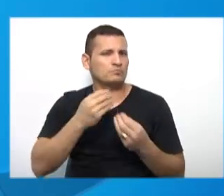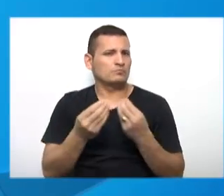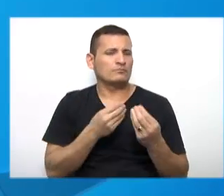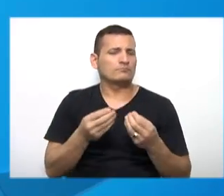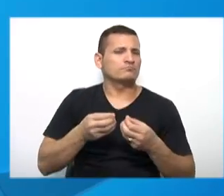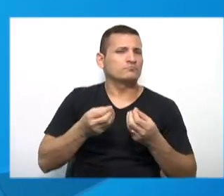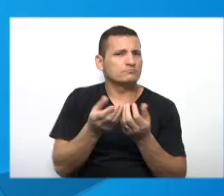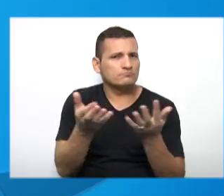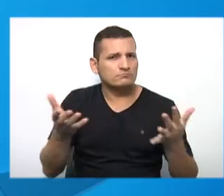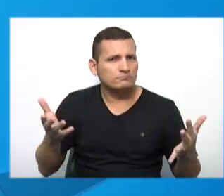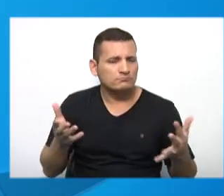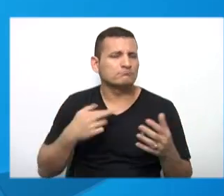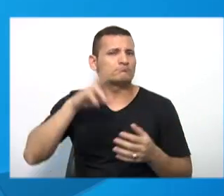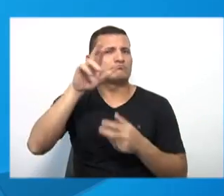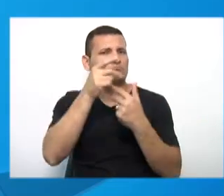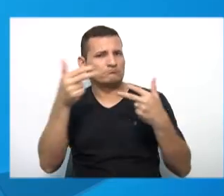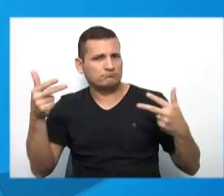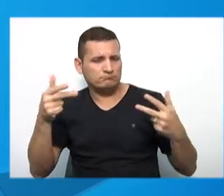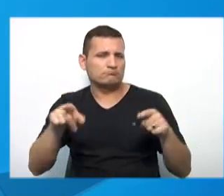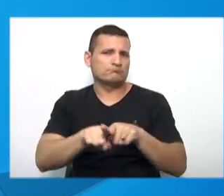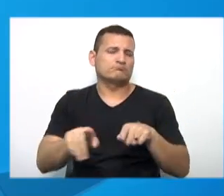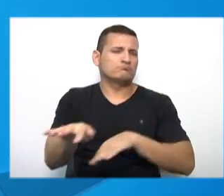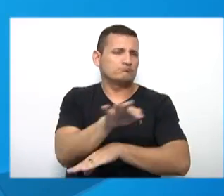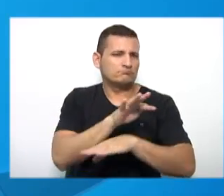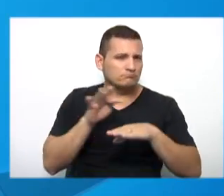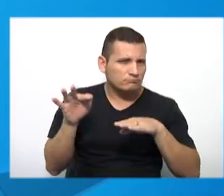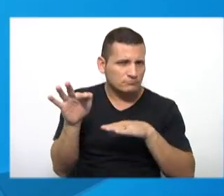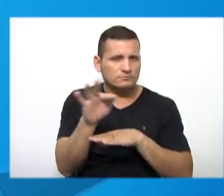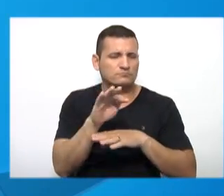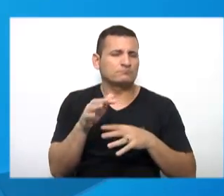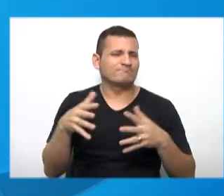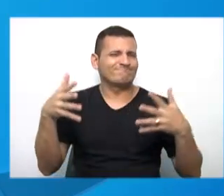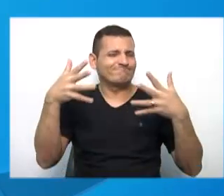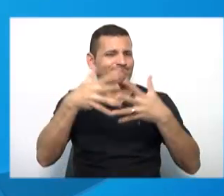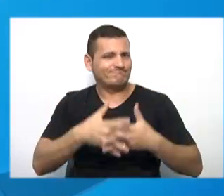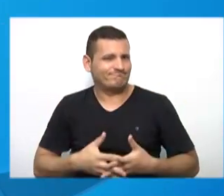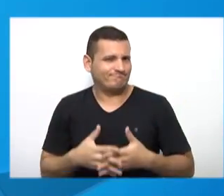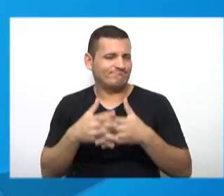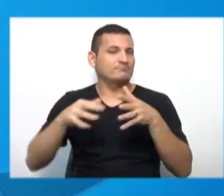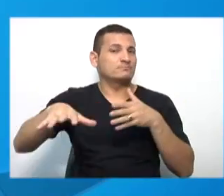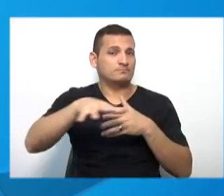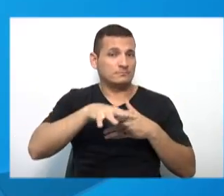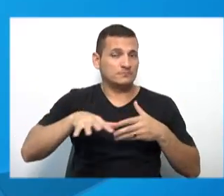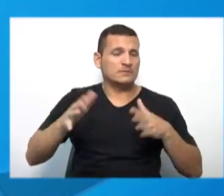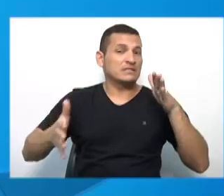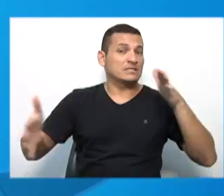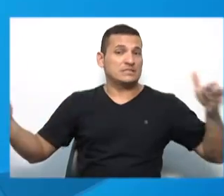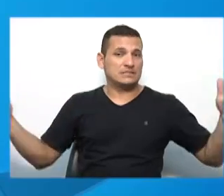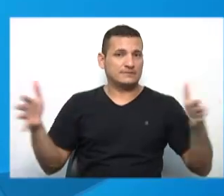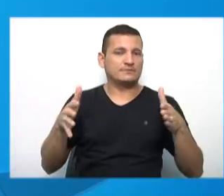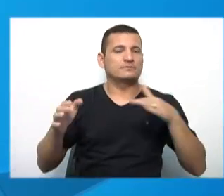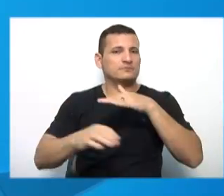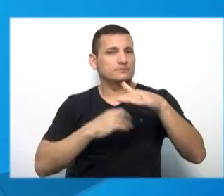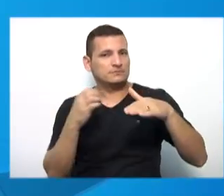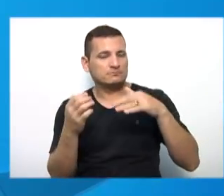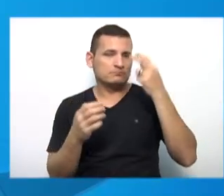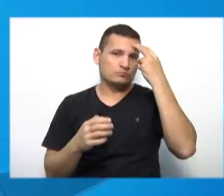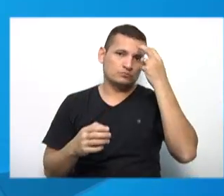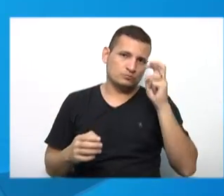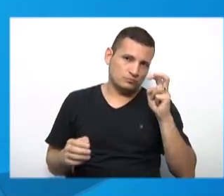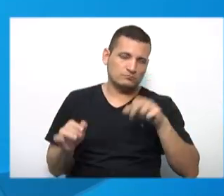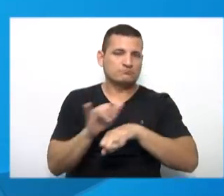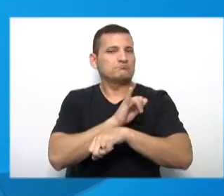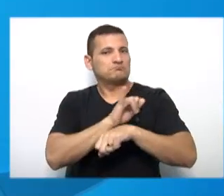o grau de formalização, a complexidade do ambiente, o tamanho da empresa, a cultura e a